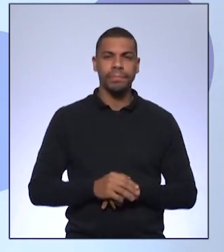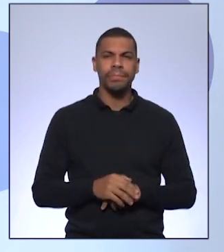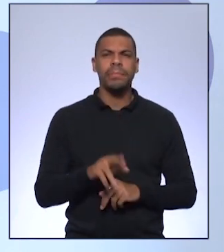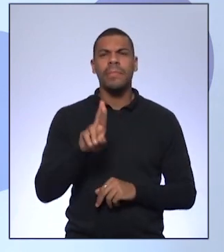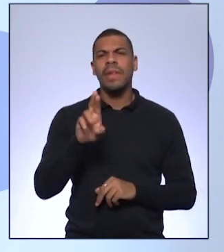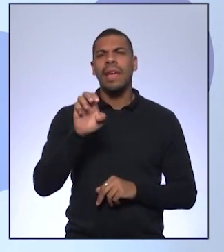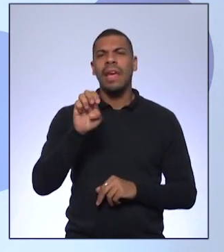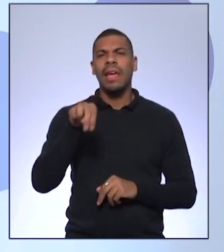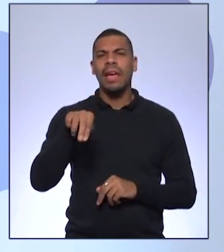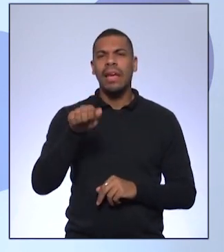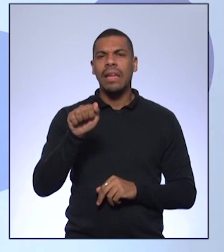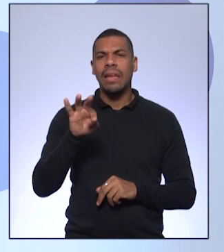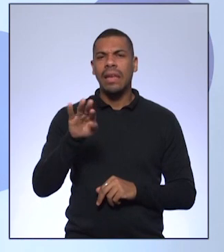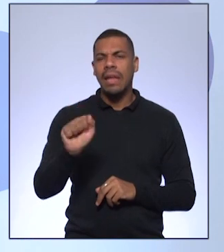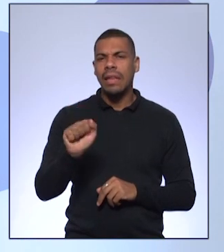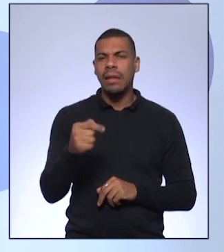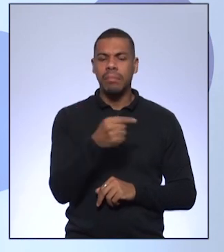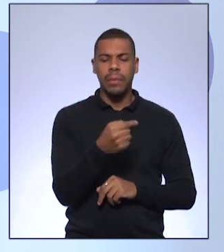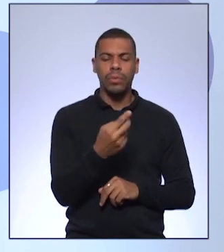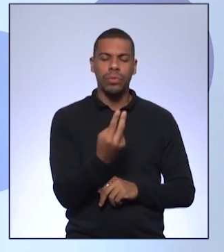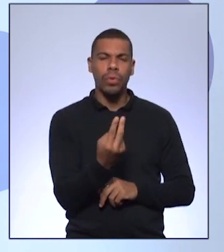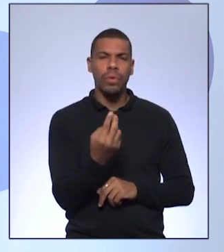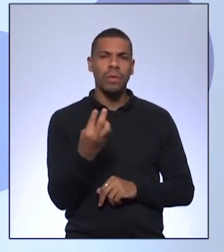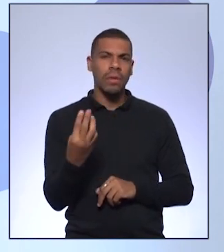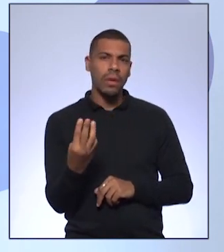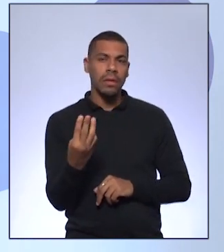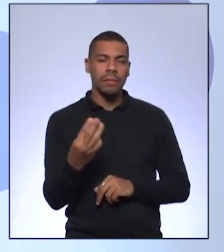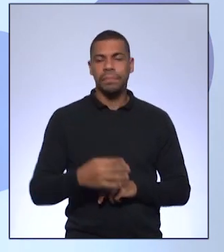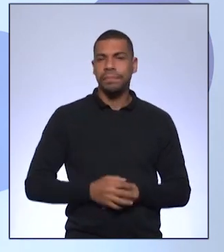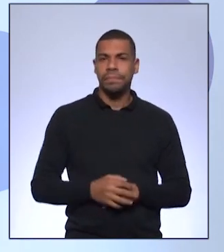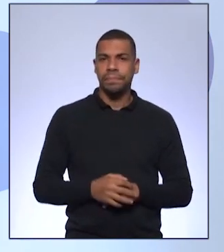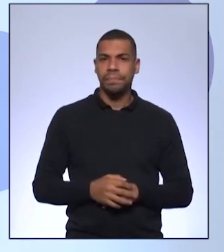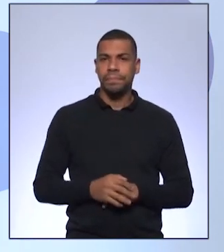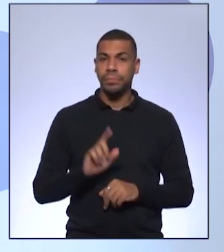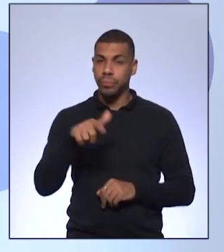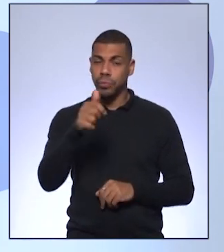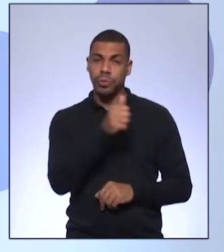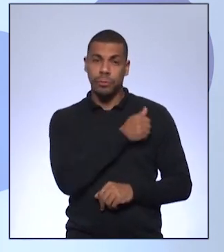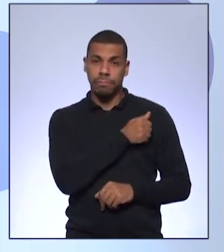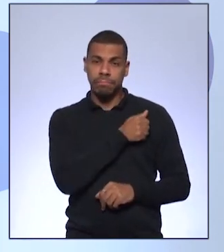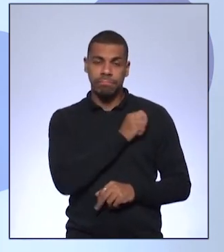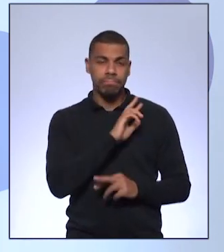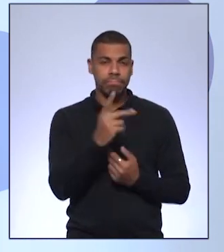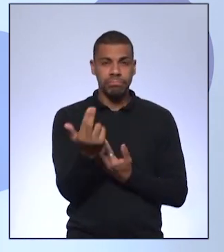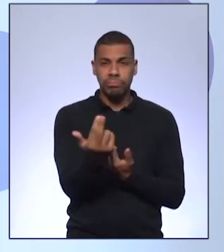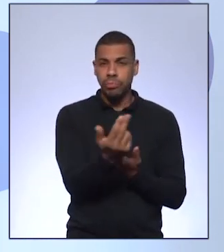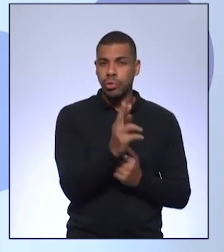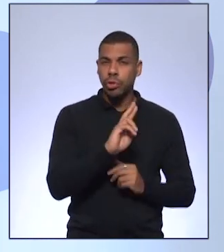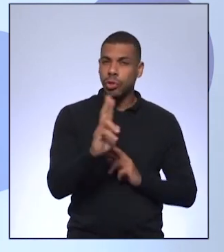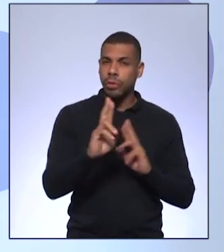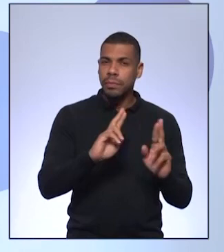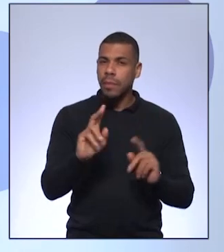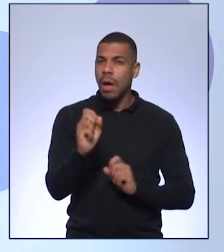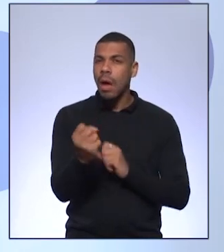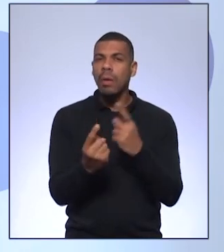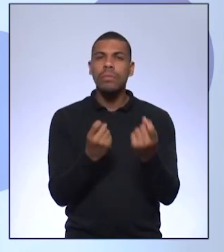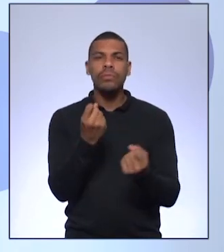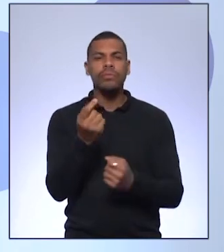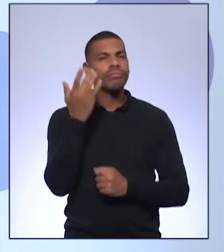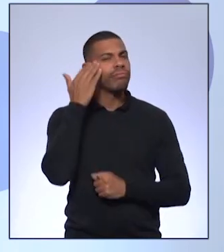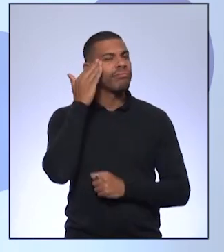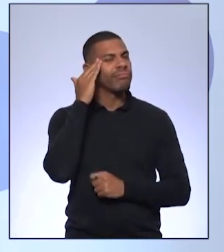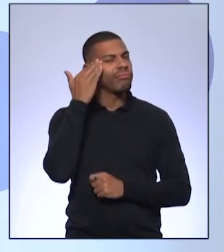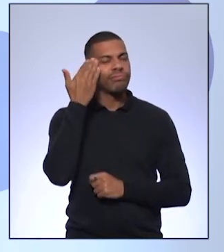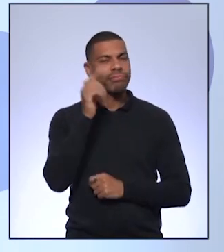Renata colocou menos 2, menos 3 e 3 na sequência. Felipe a mesma coisa, Carol a mesma coisa. Alguns colocaram que não